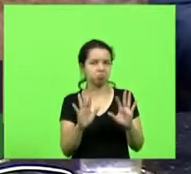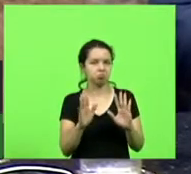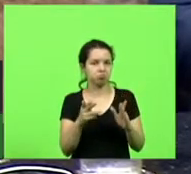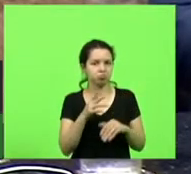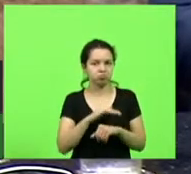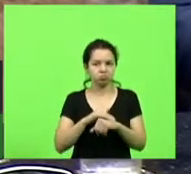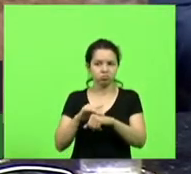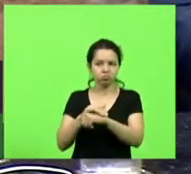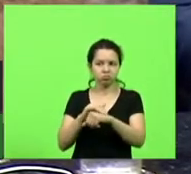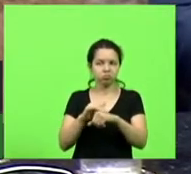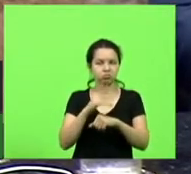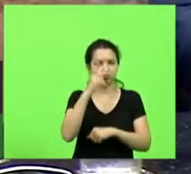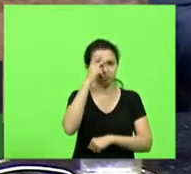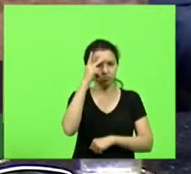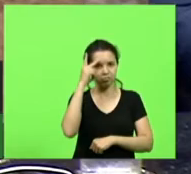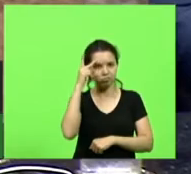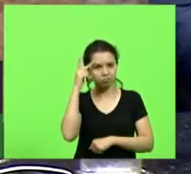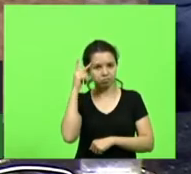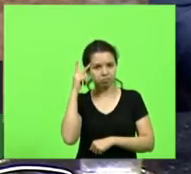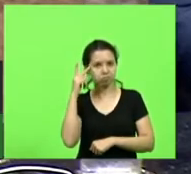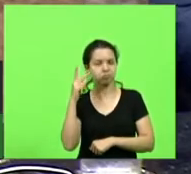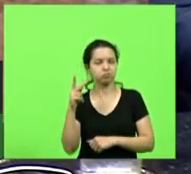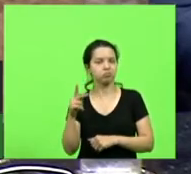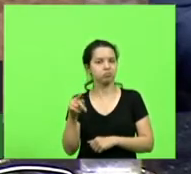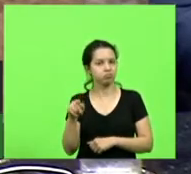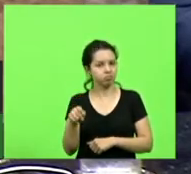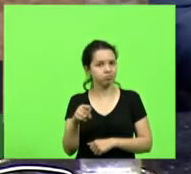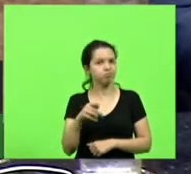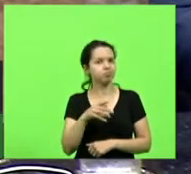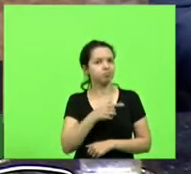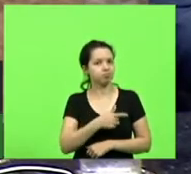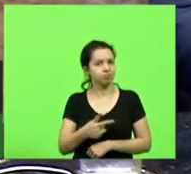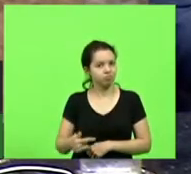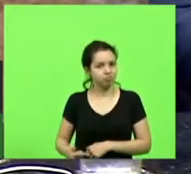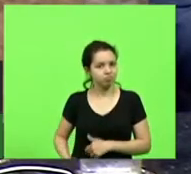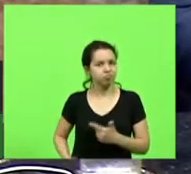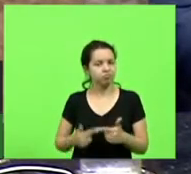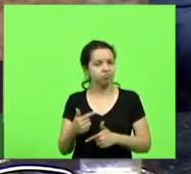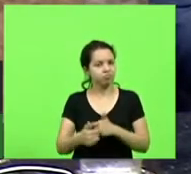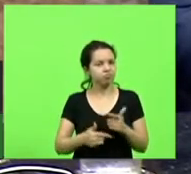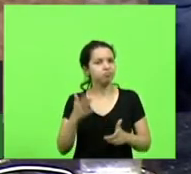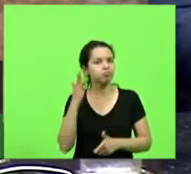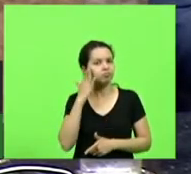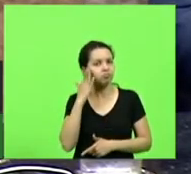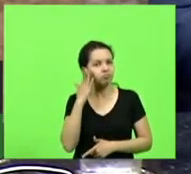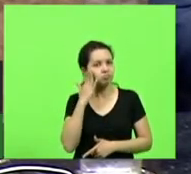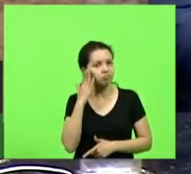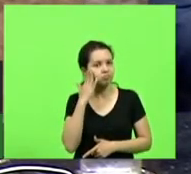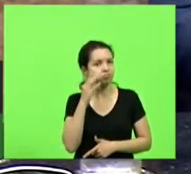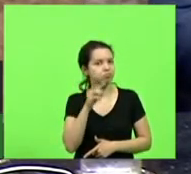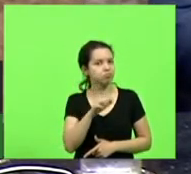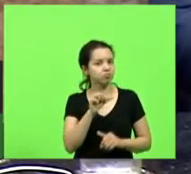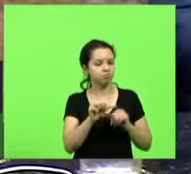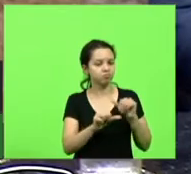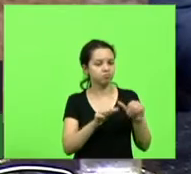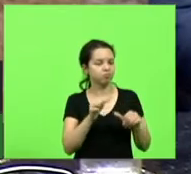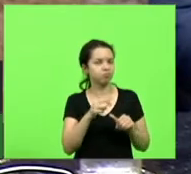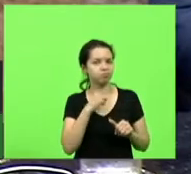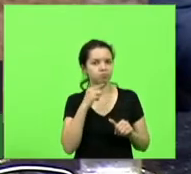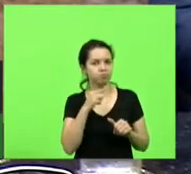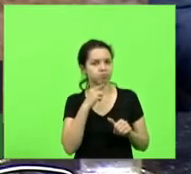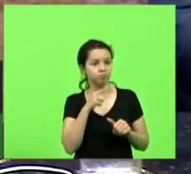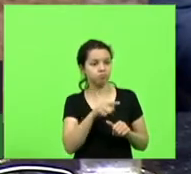que sabem, que estão lá, que sabem que há um problema, eles não conseguem mexer de tão poderoso que é aquele sistema.